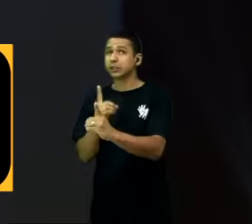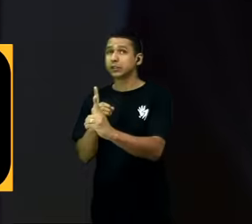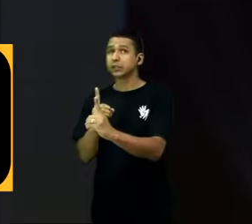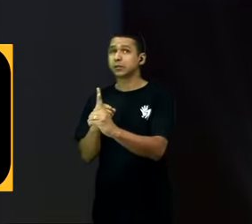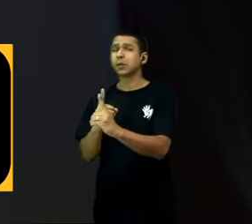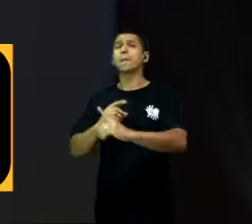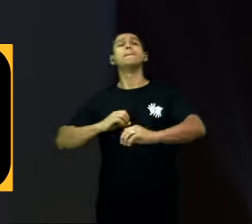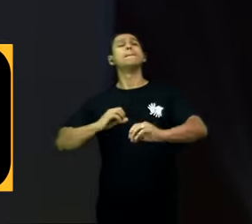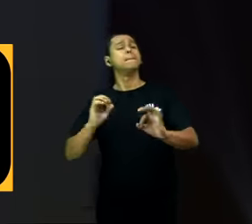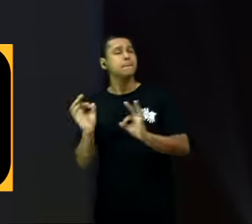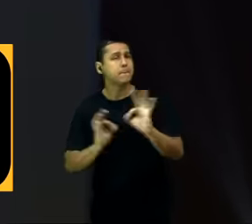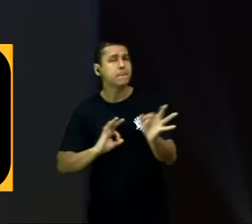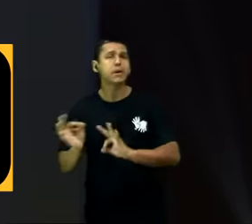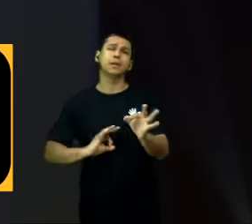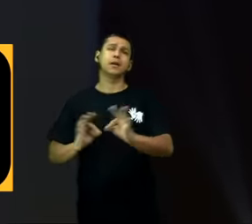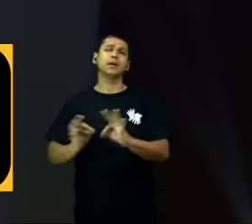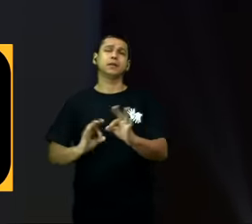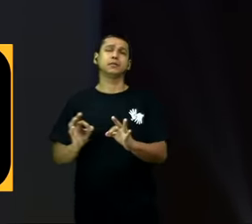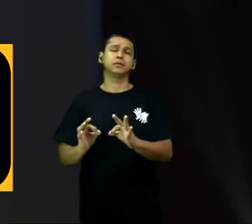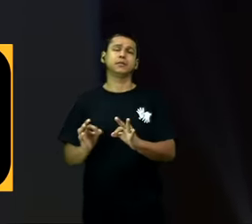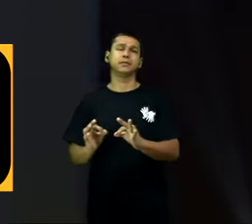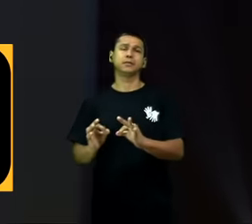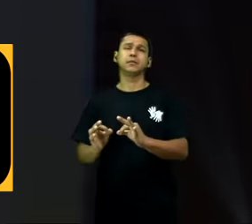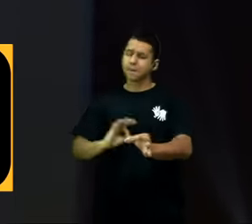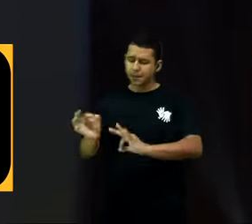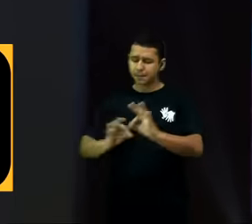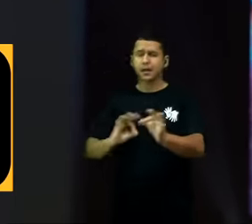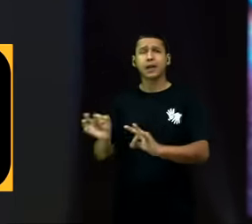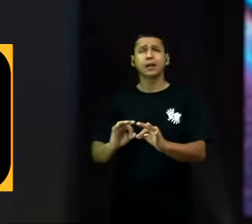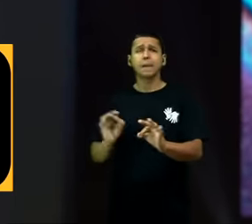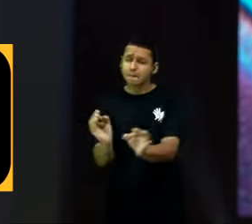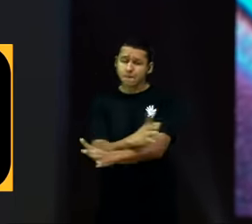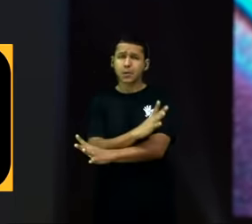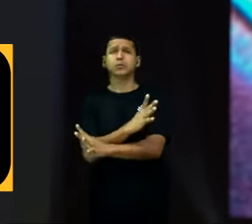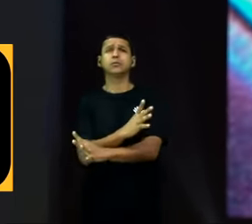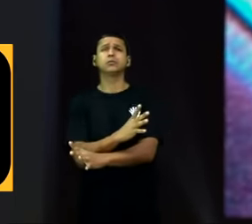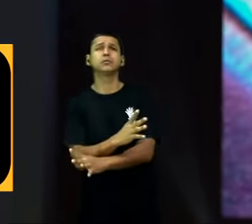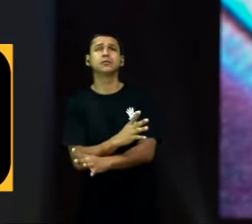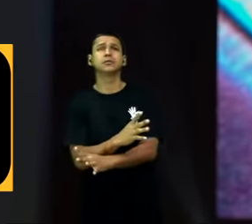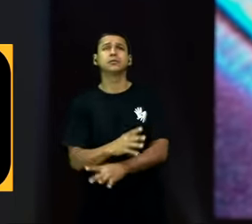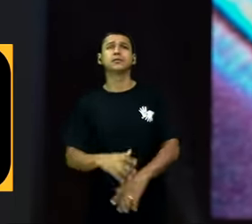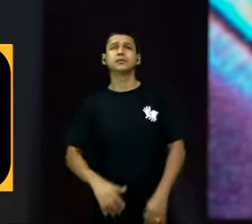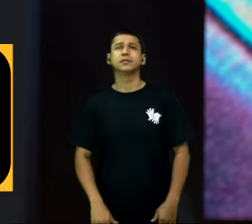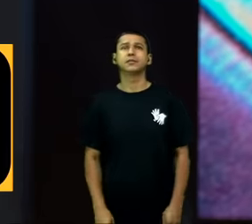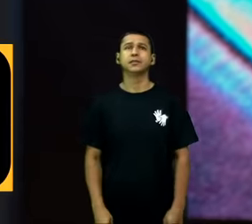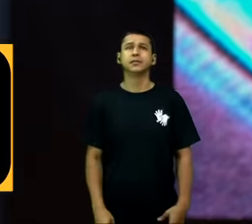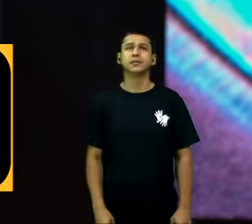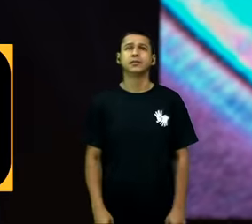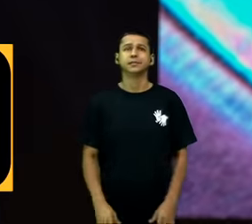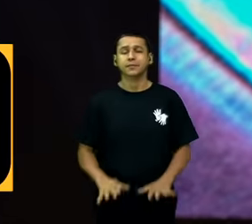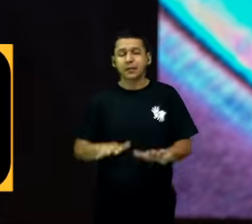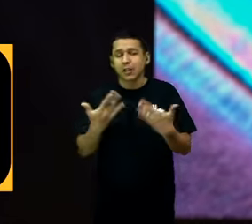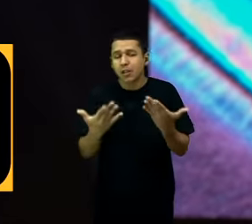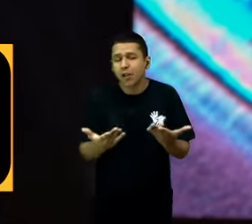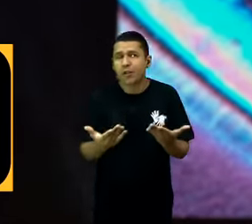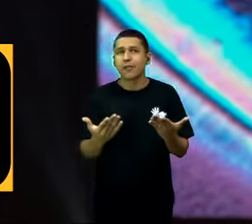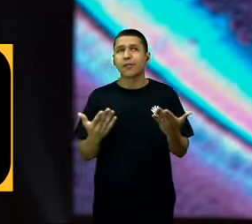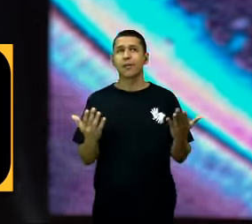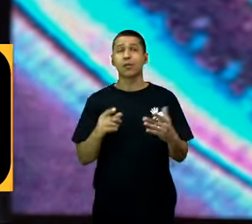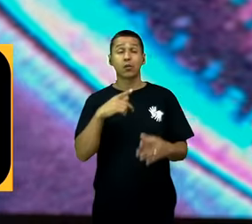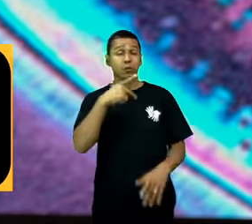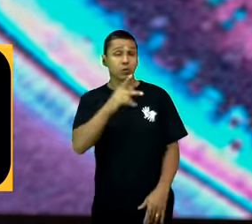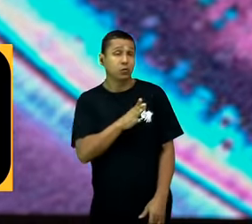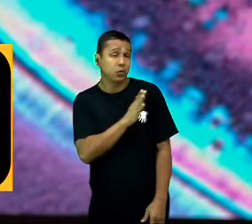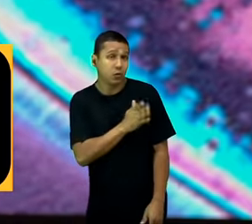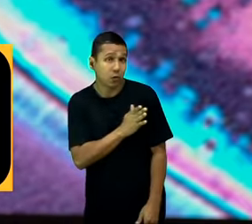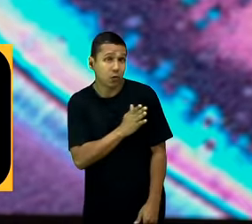fala, irmão, em nome de Jesus, só para me ajudar a pregar, vai. Eles já estão, vai, fala, preparados. Então agora que você, o seu coração